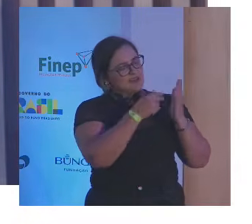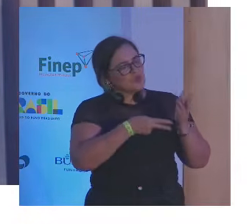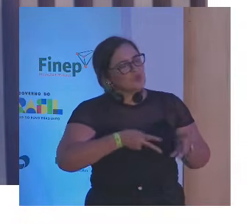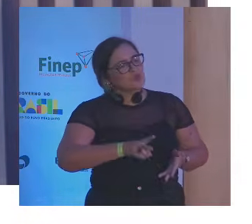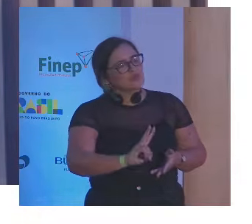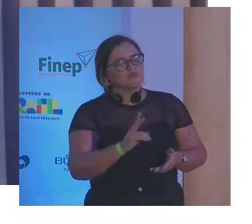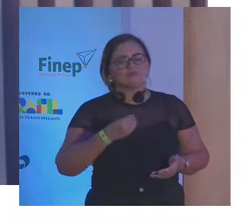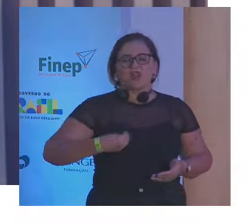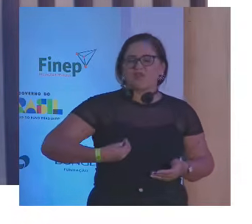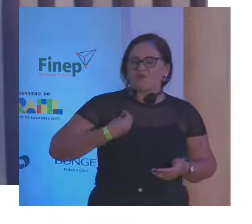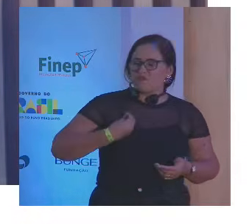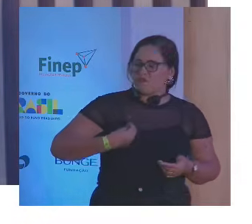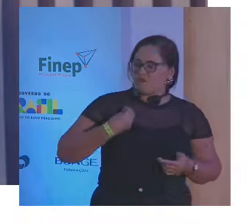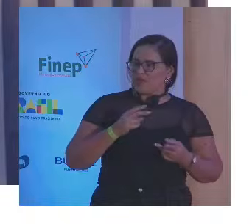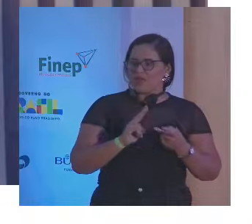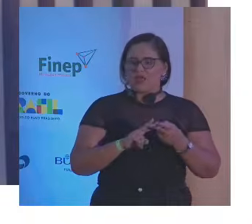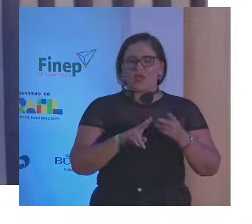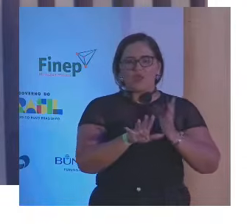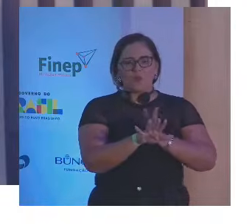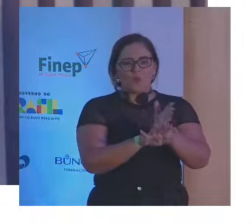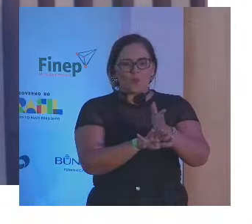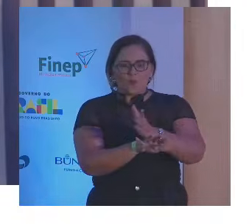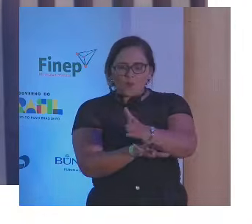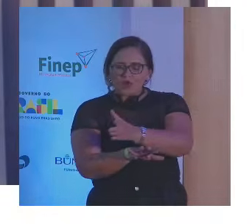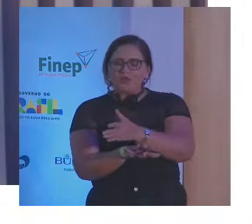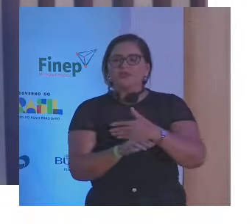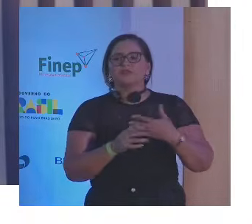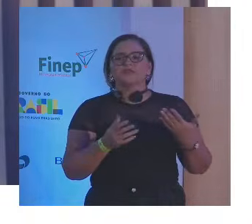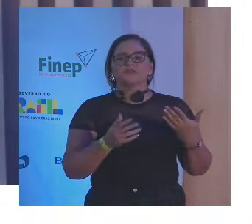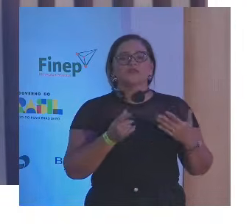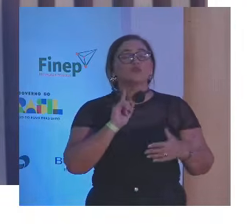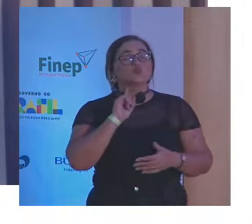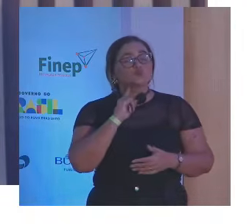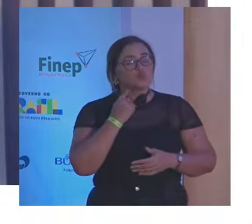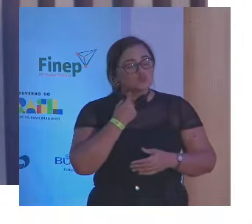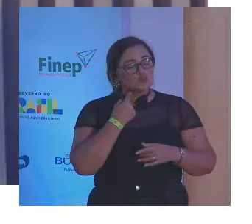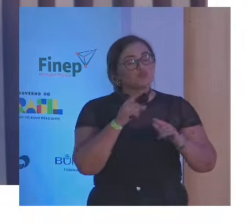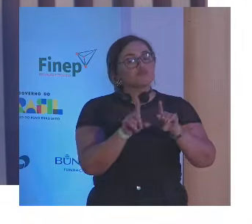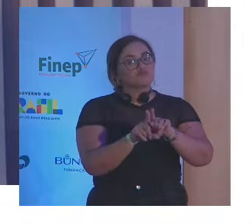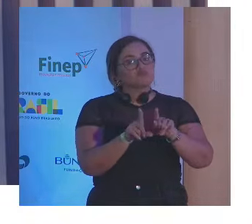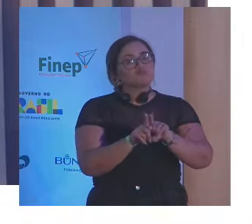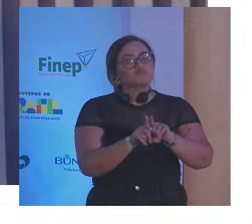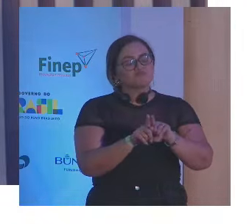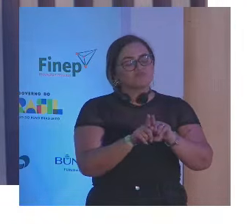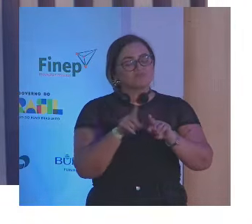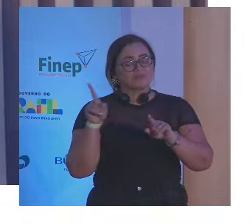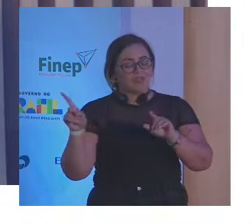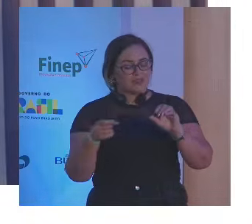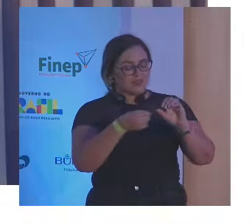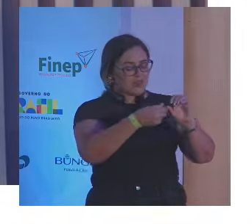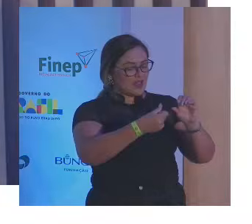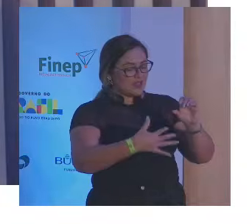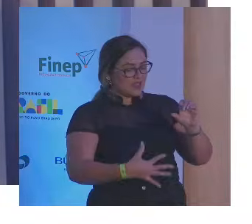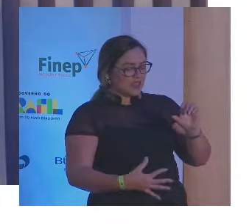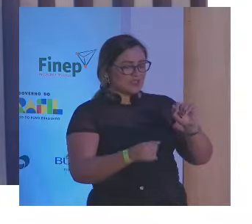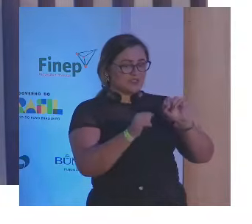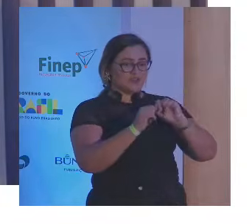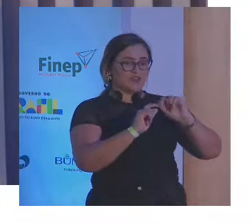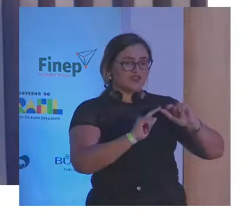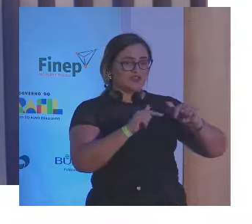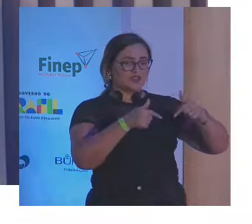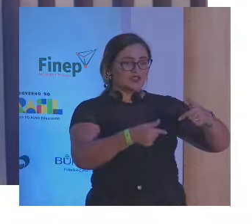sedimentos, vida, nutrientes e os poluentes. Essa característica faz com que